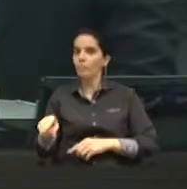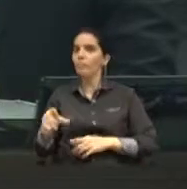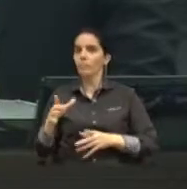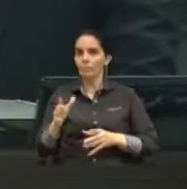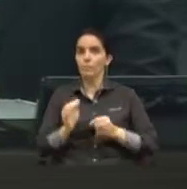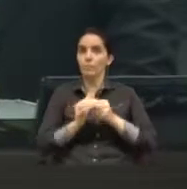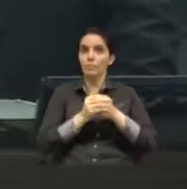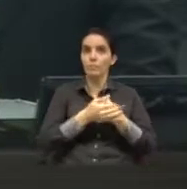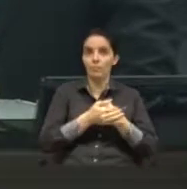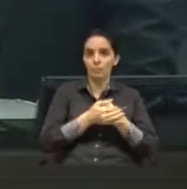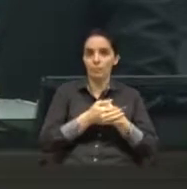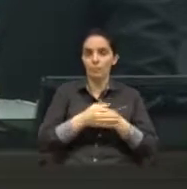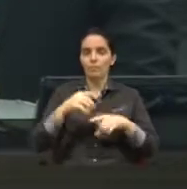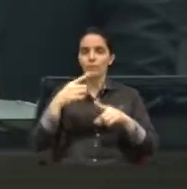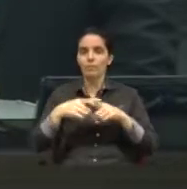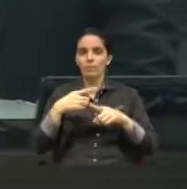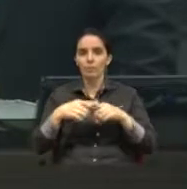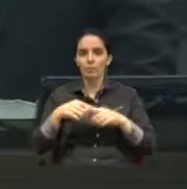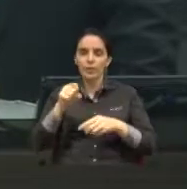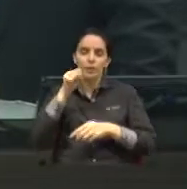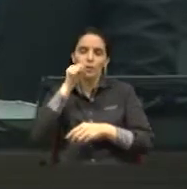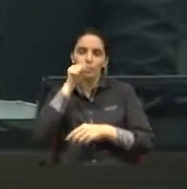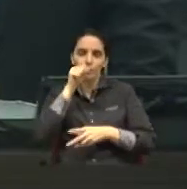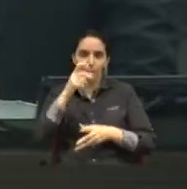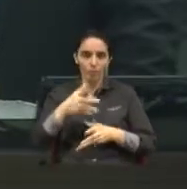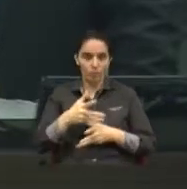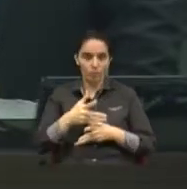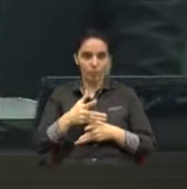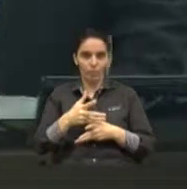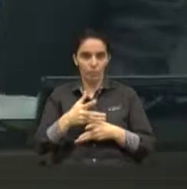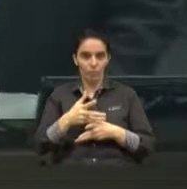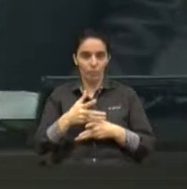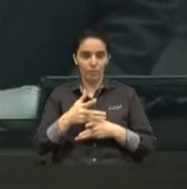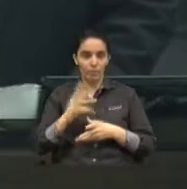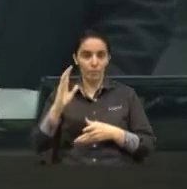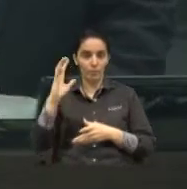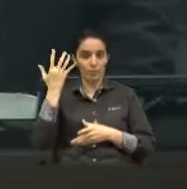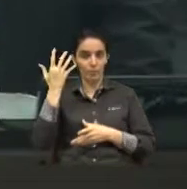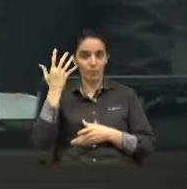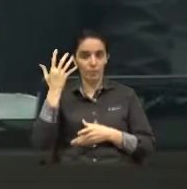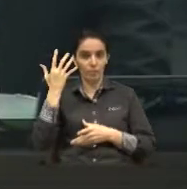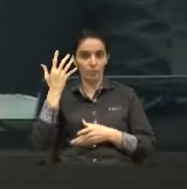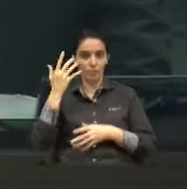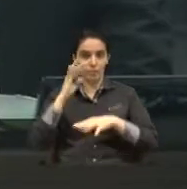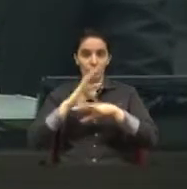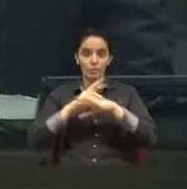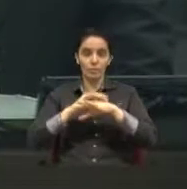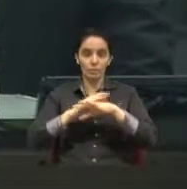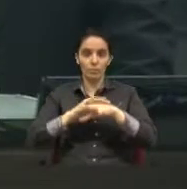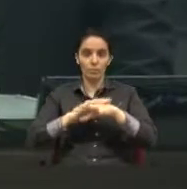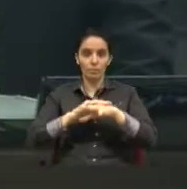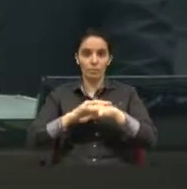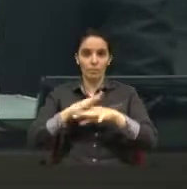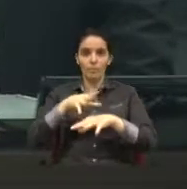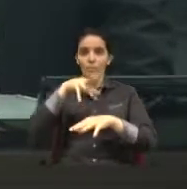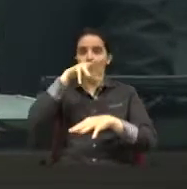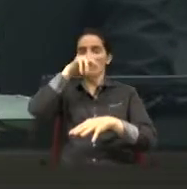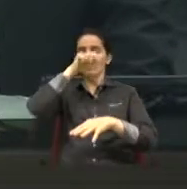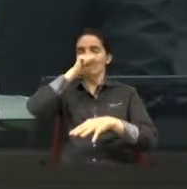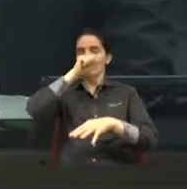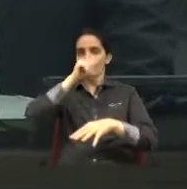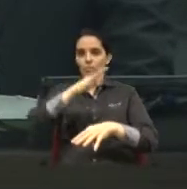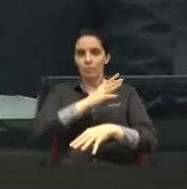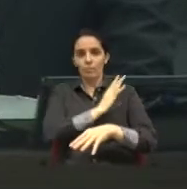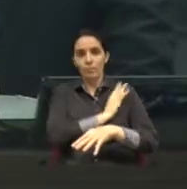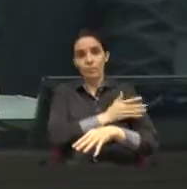do narguilé contribui para o surgimento de doenças respiratórias, coronárias